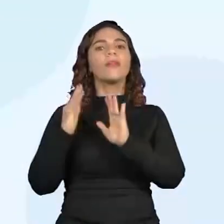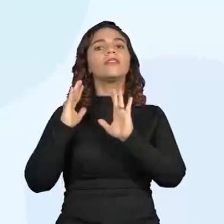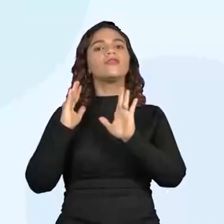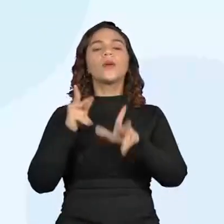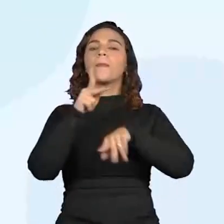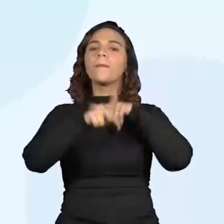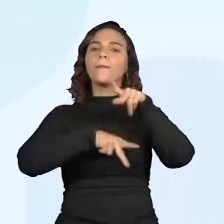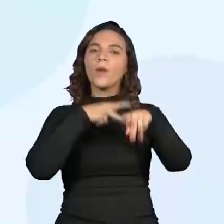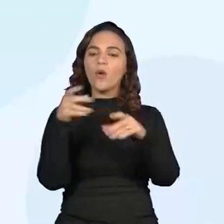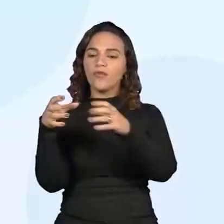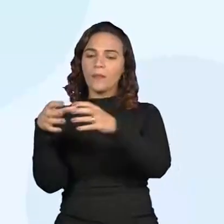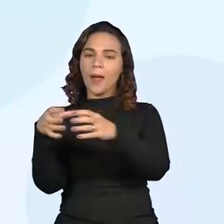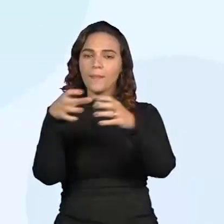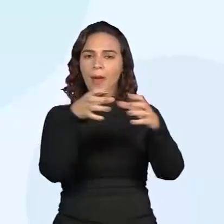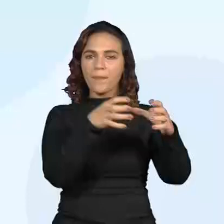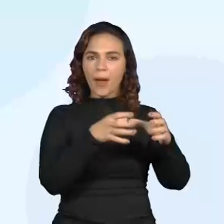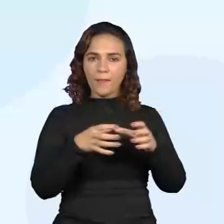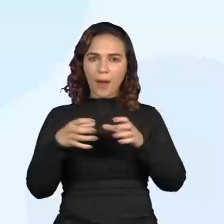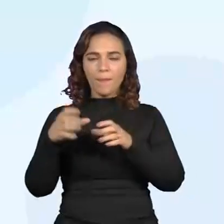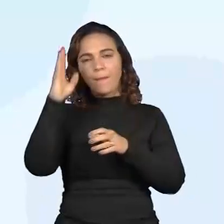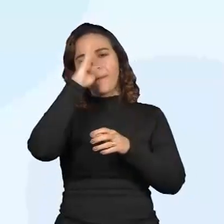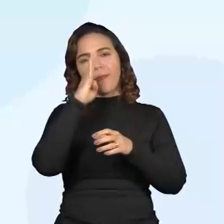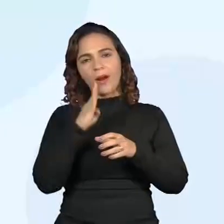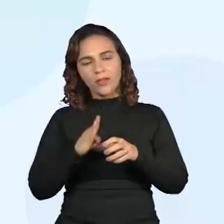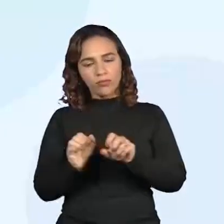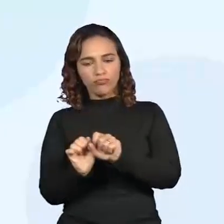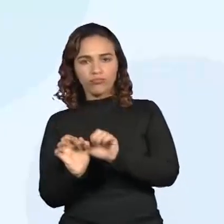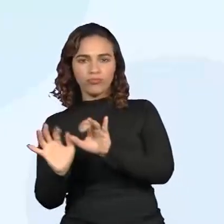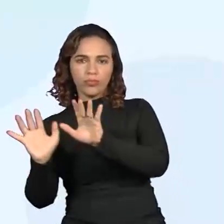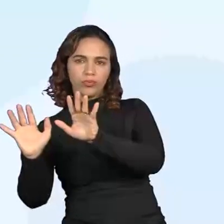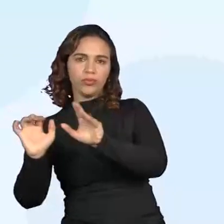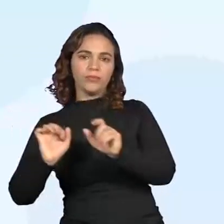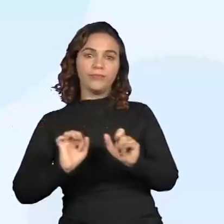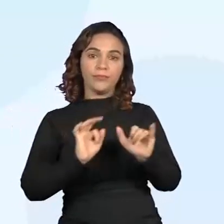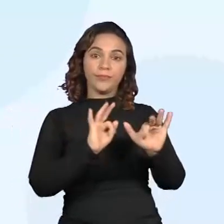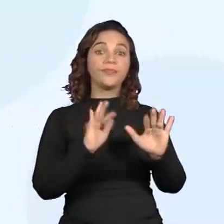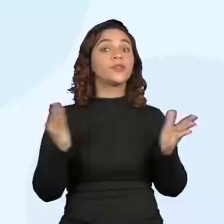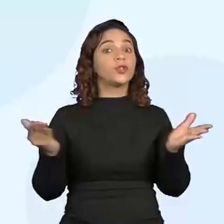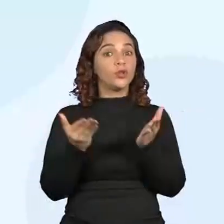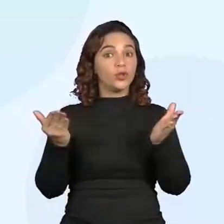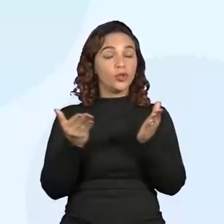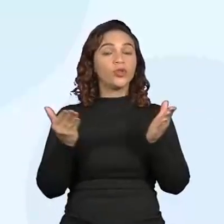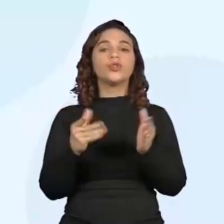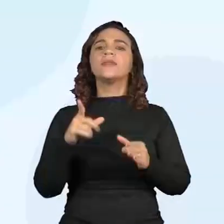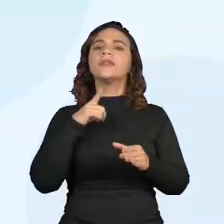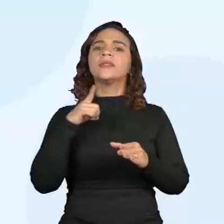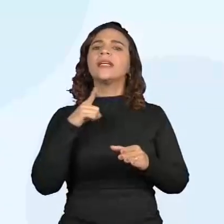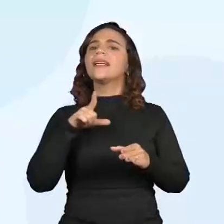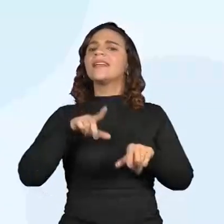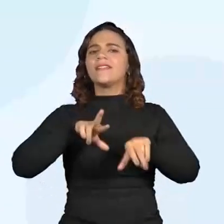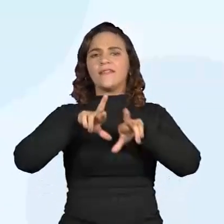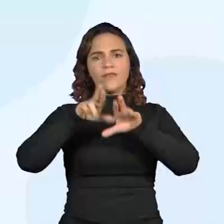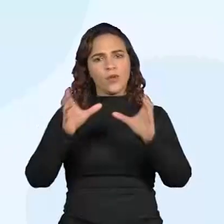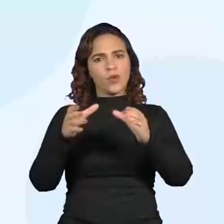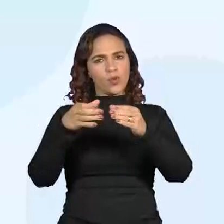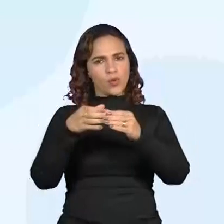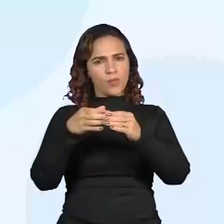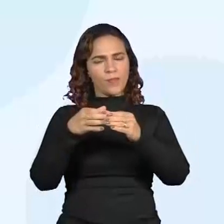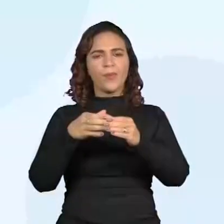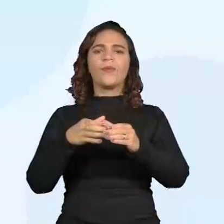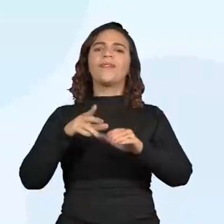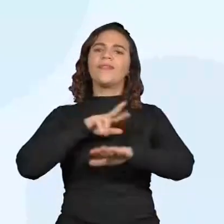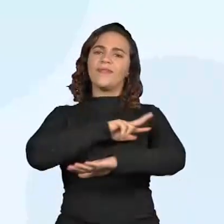dos povos indígenas pelo Brasil. Atualmente, muitas etnias indígenas se locomoveram por todo